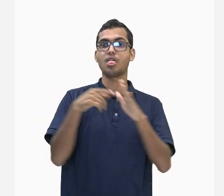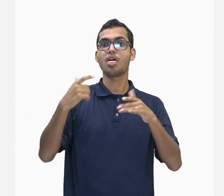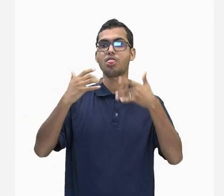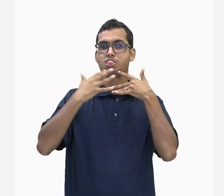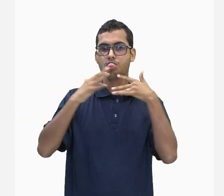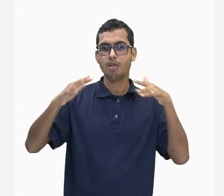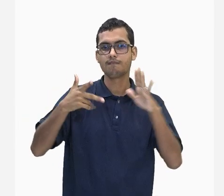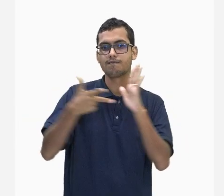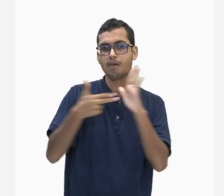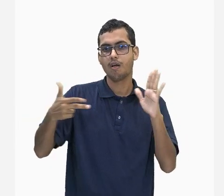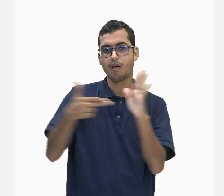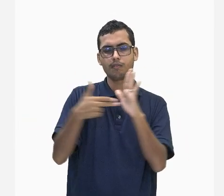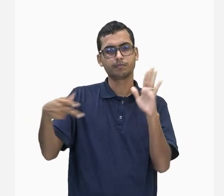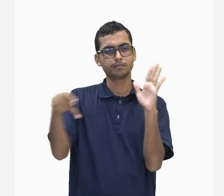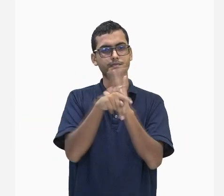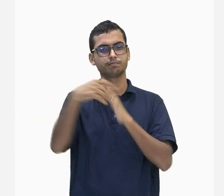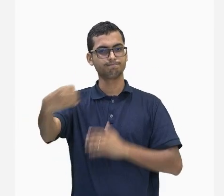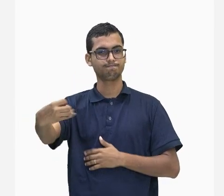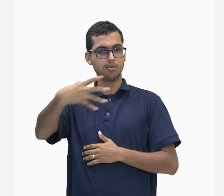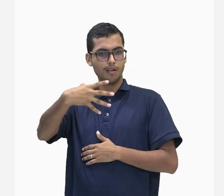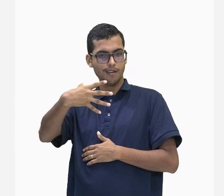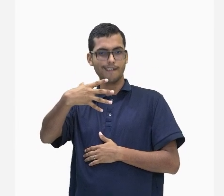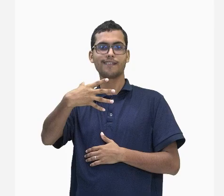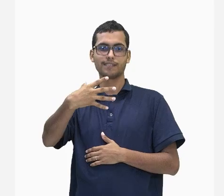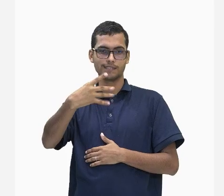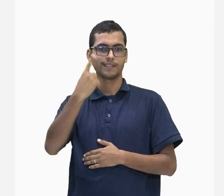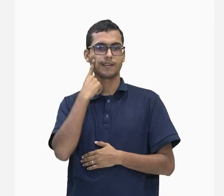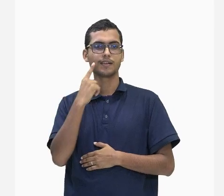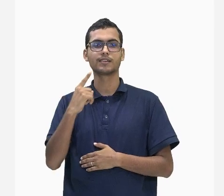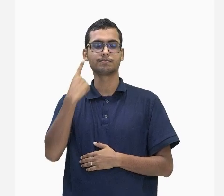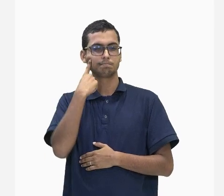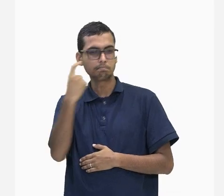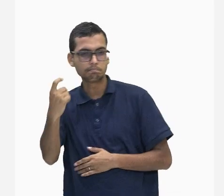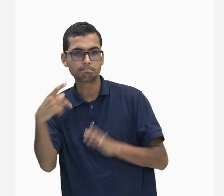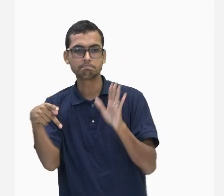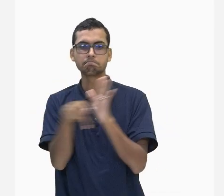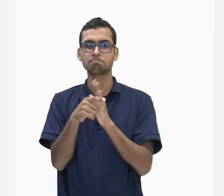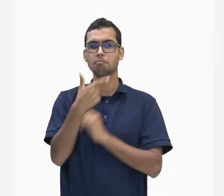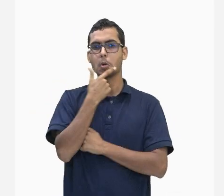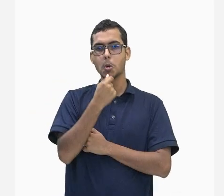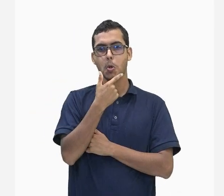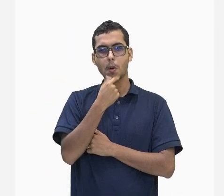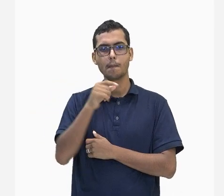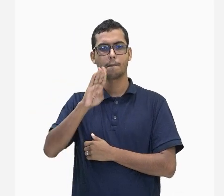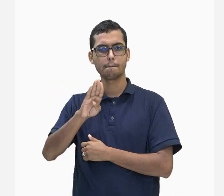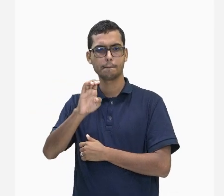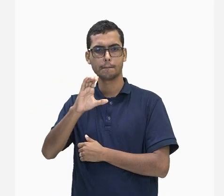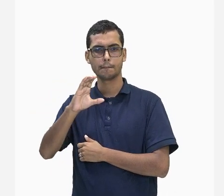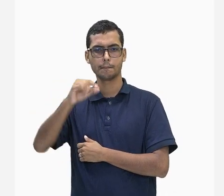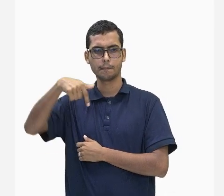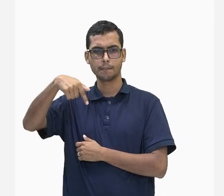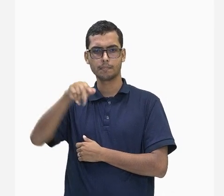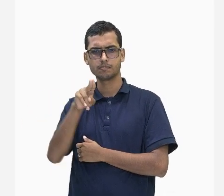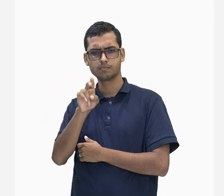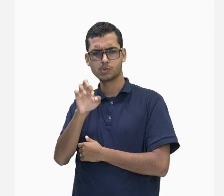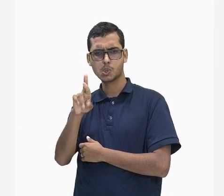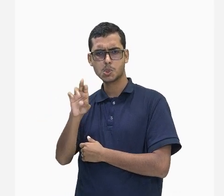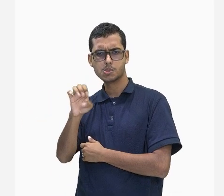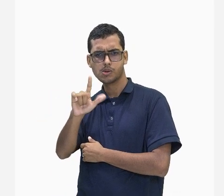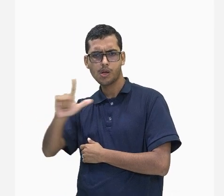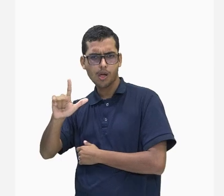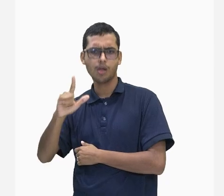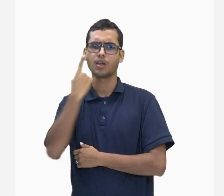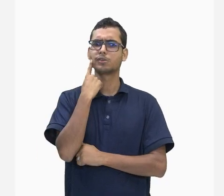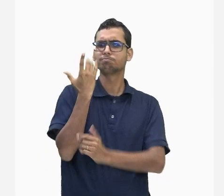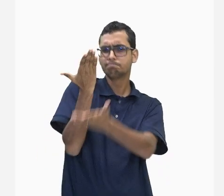muitos cientistas, entre eles Anthony Henry Becquerel. Becquerel ele se baseou aí nos estudos